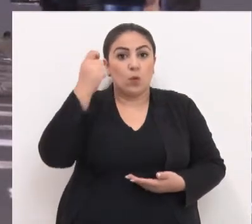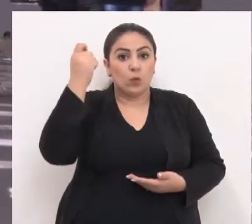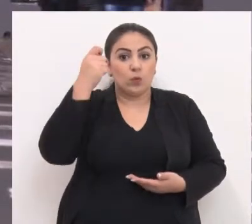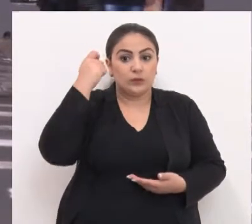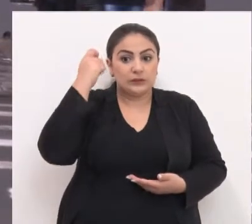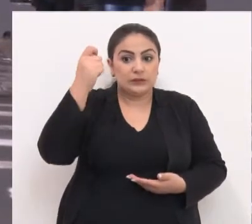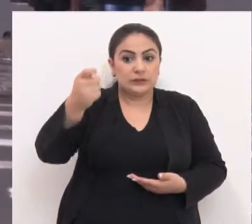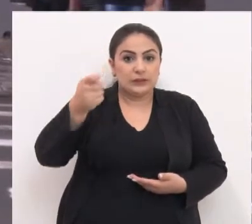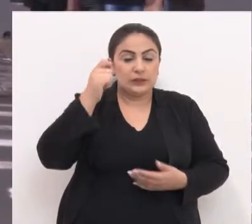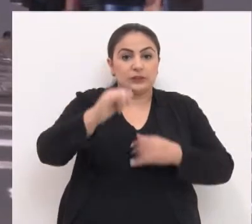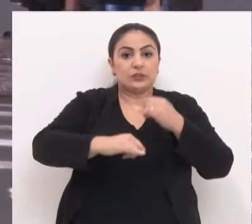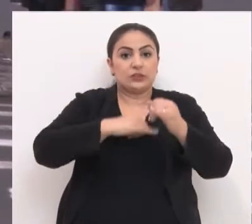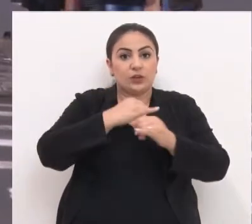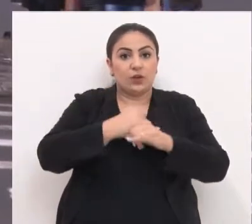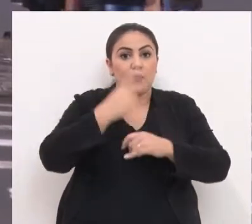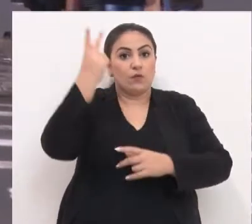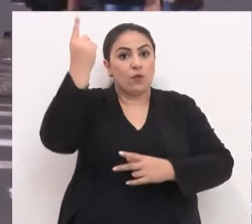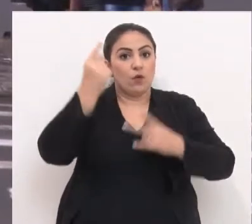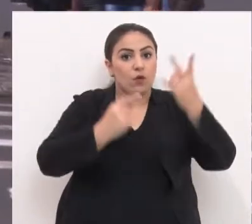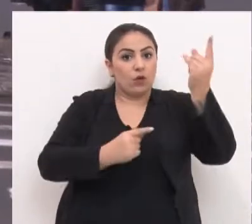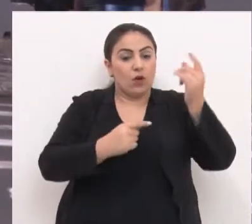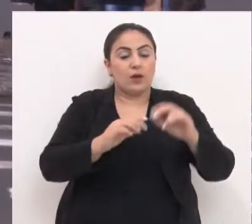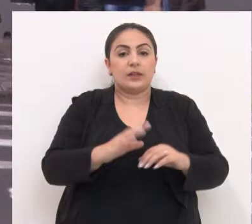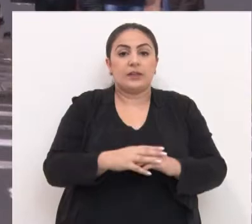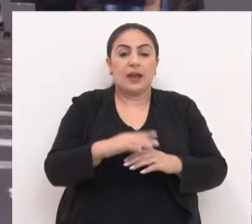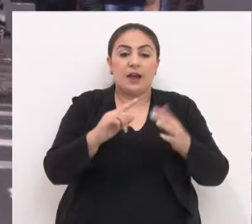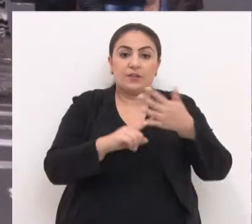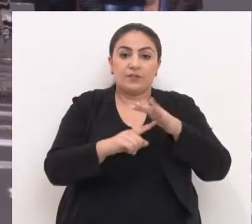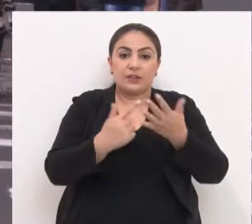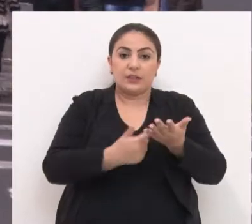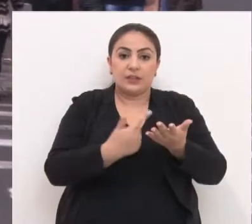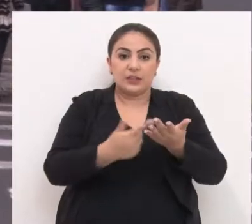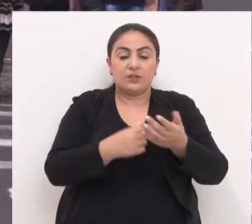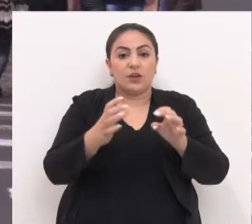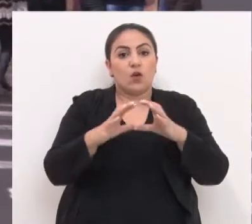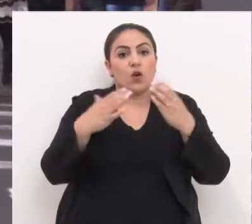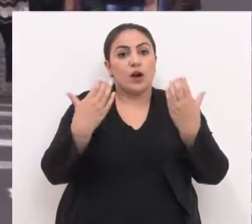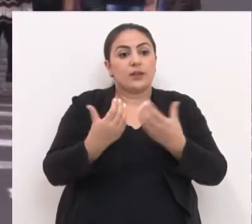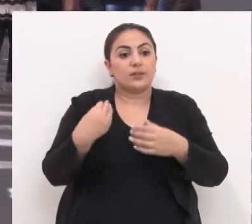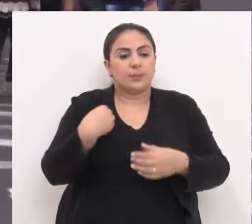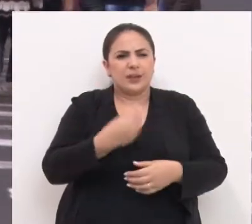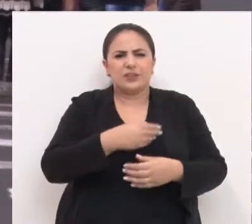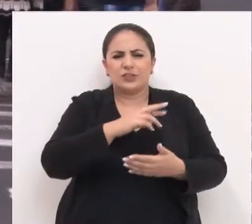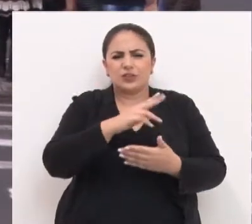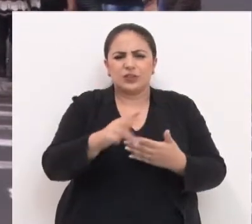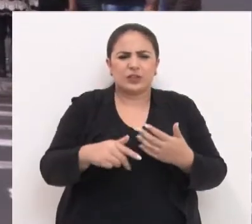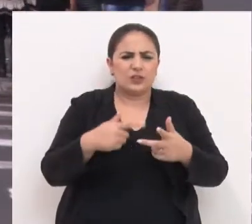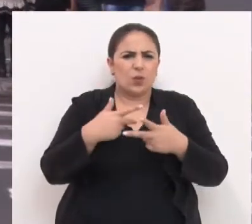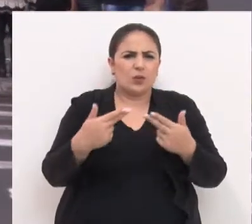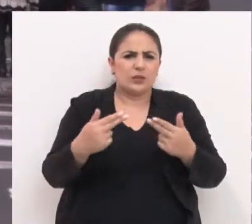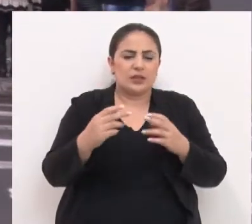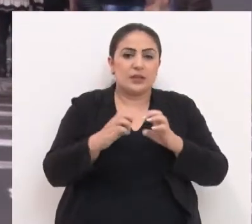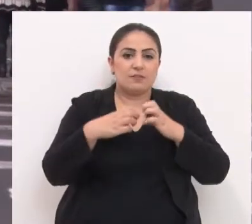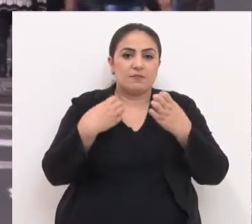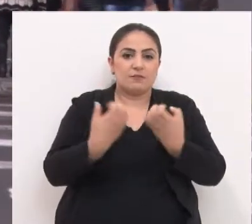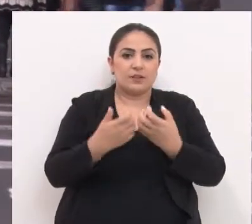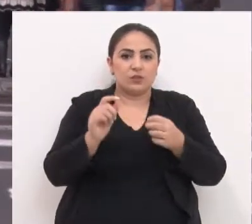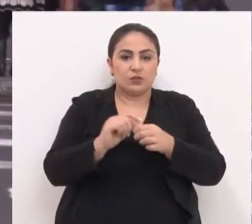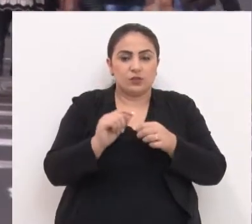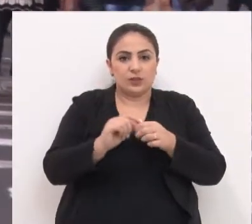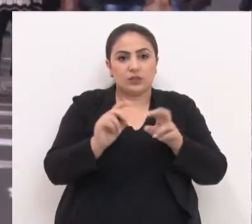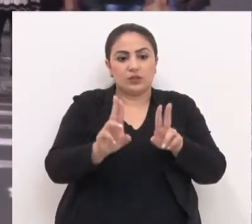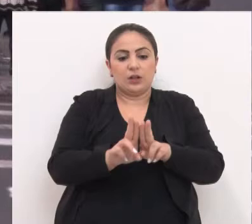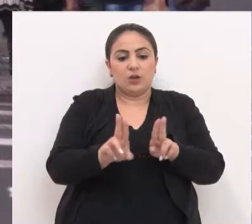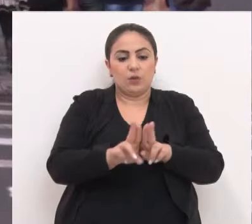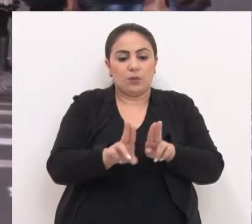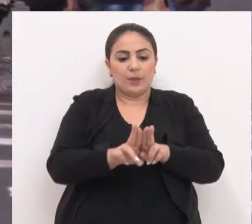Rodeio Internacional, o Festival de Folclore, a Feira do Livro, os congressos médicos, fora outros tantos eventos que são